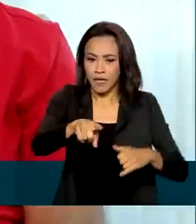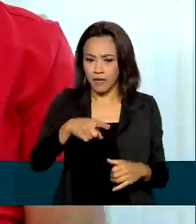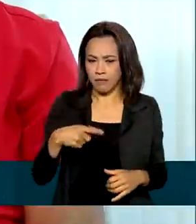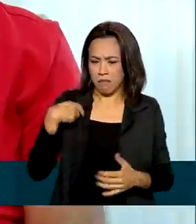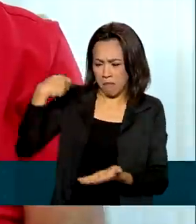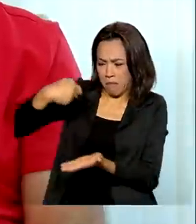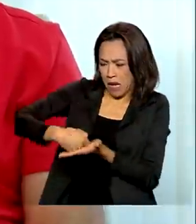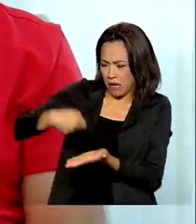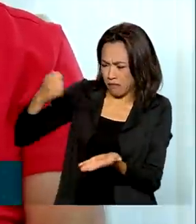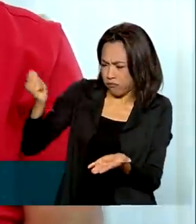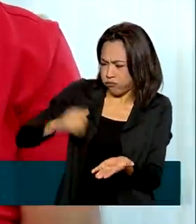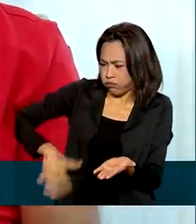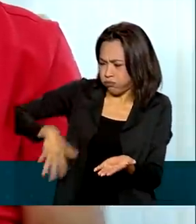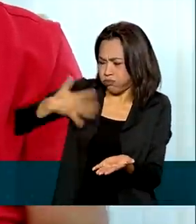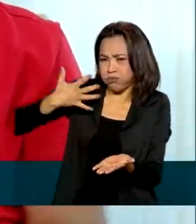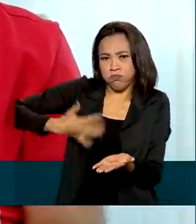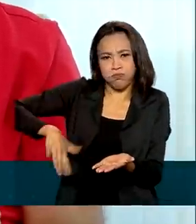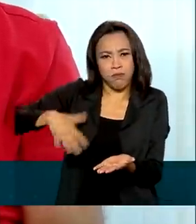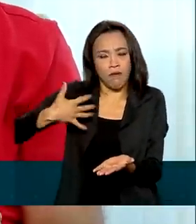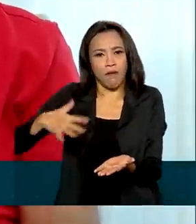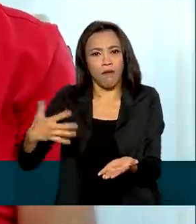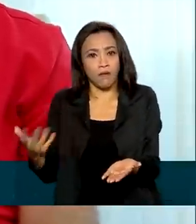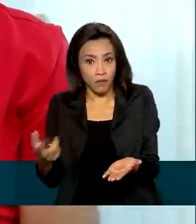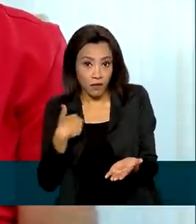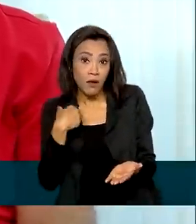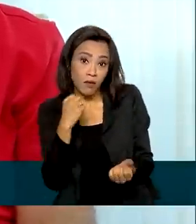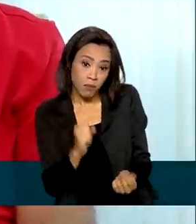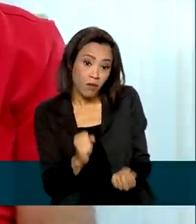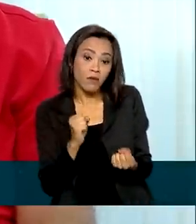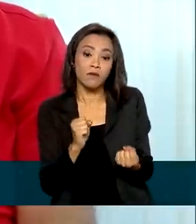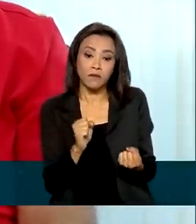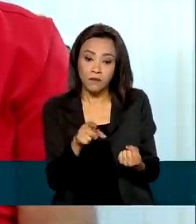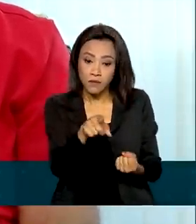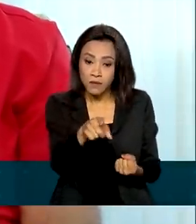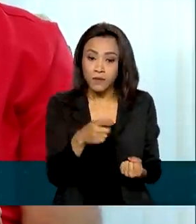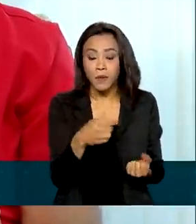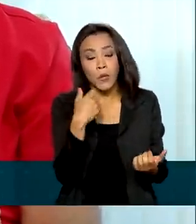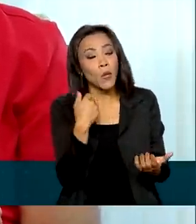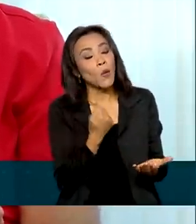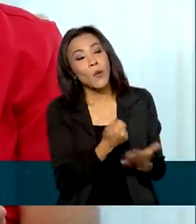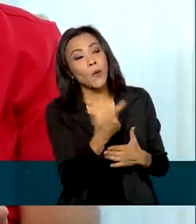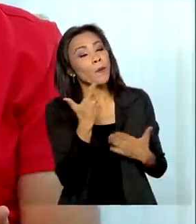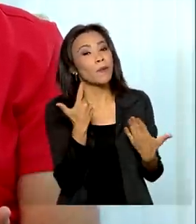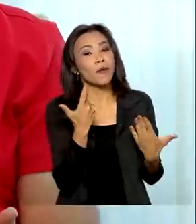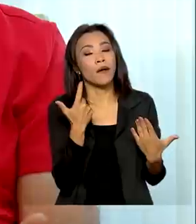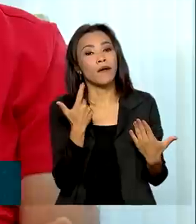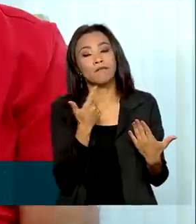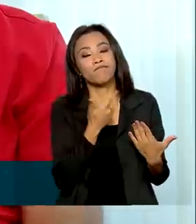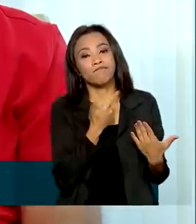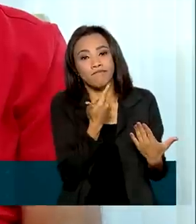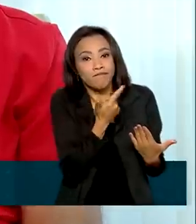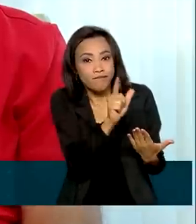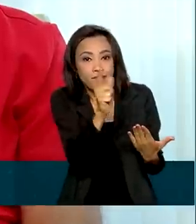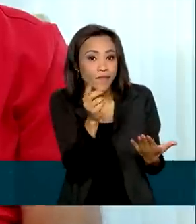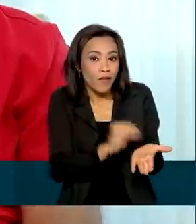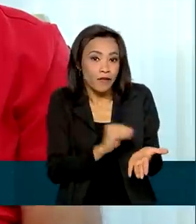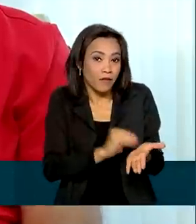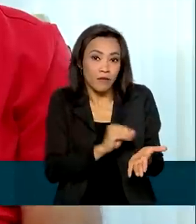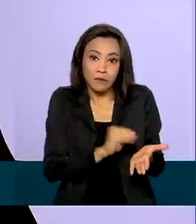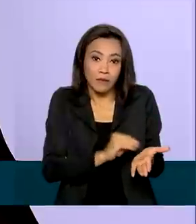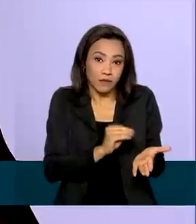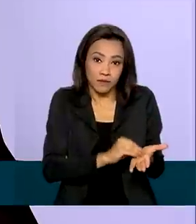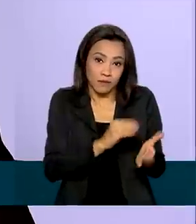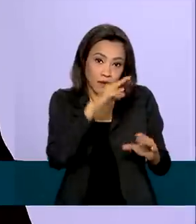de energia eu posso sei lá como é melhor comprar algum algum utensílio que que tá faltando